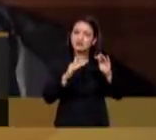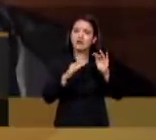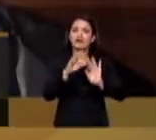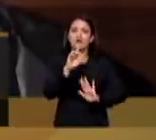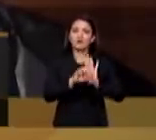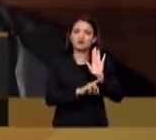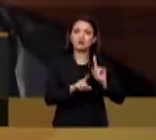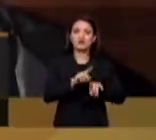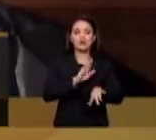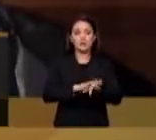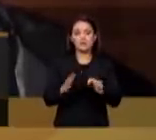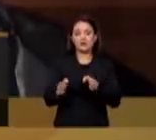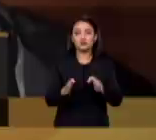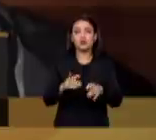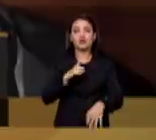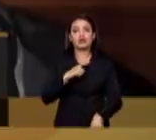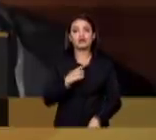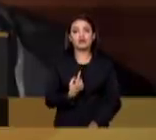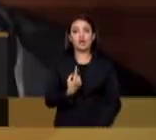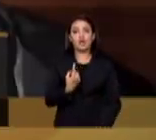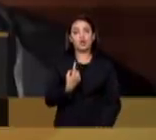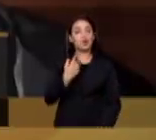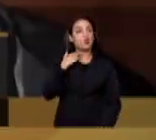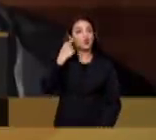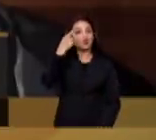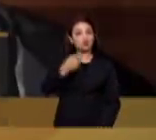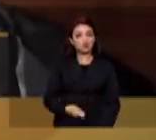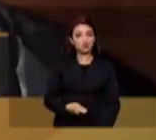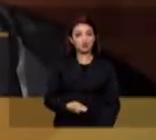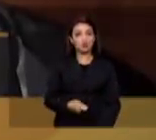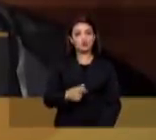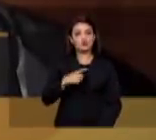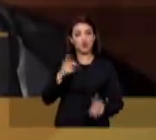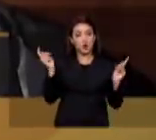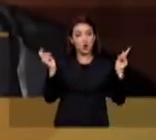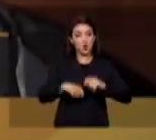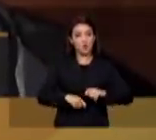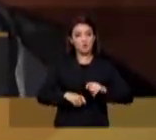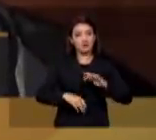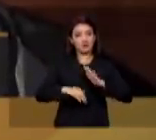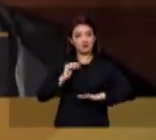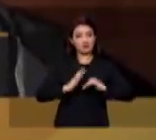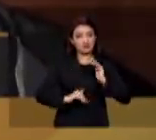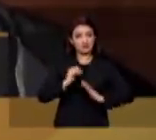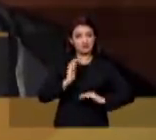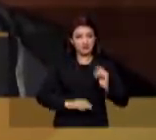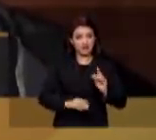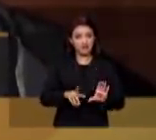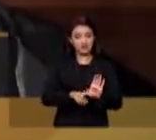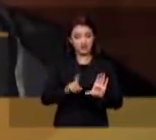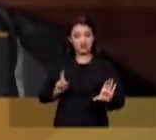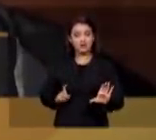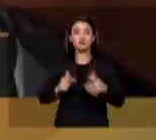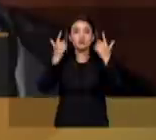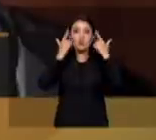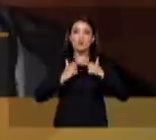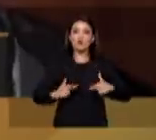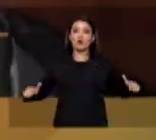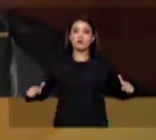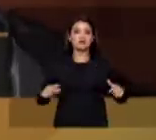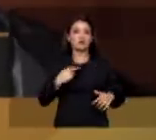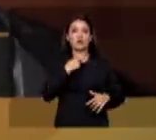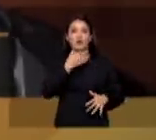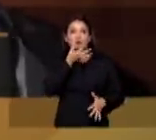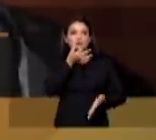juiz ou tribunal competente, independente e imparcial, estabelecido anteriormente por lei